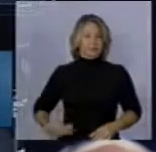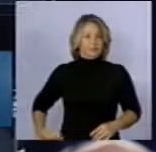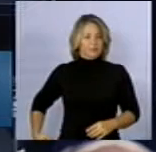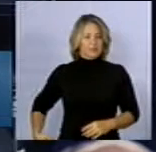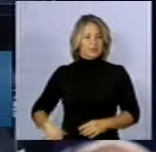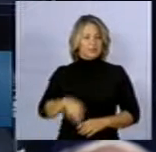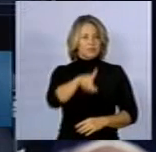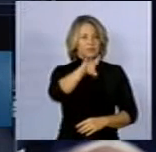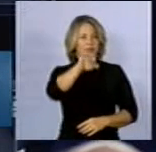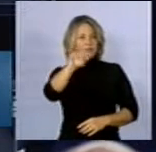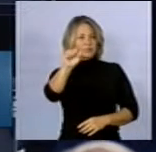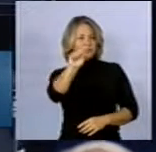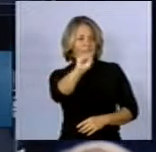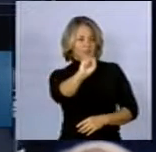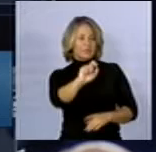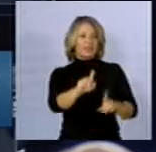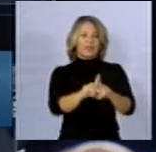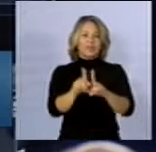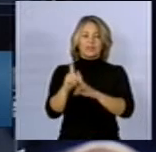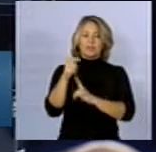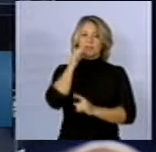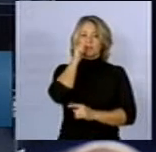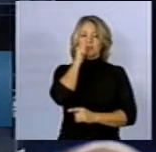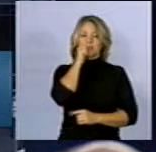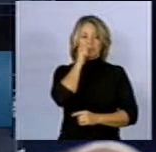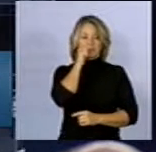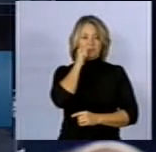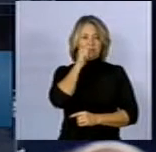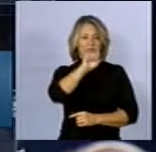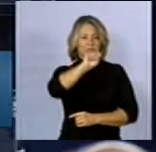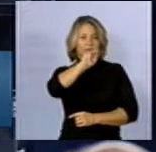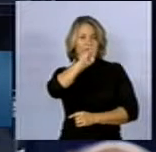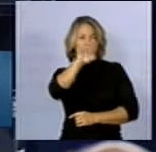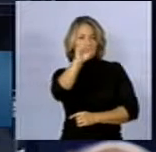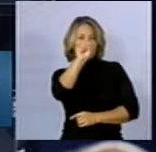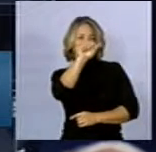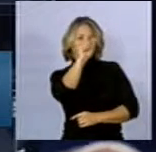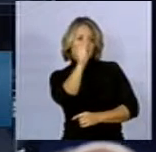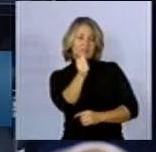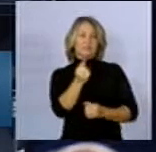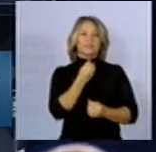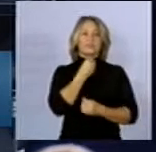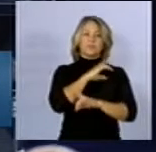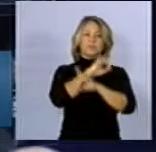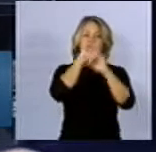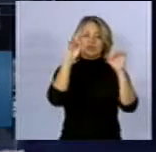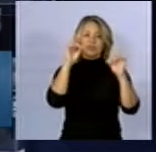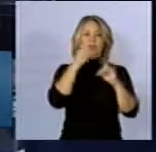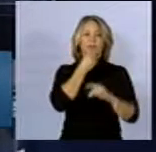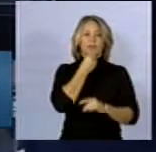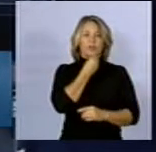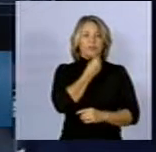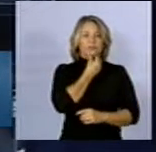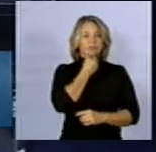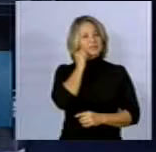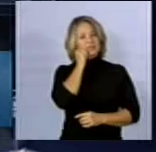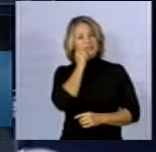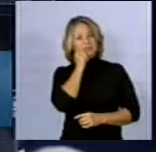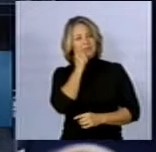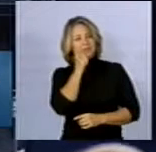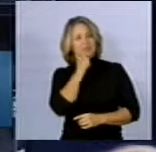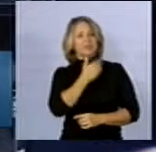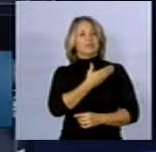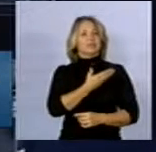General. Gysi Good e a senhora Souza. Bom dia, senhoras e senhores e colegas. Antes